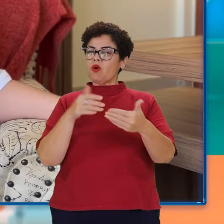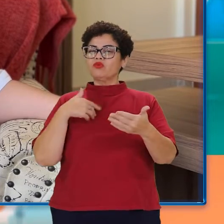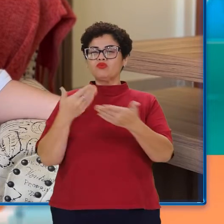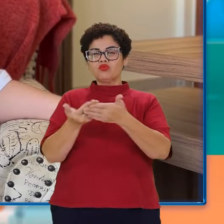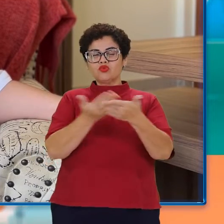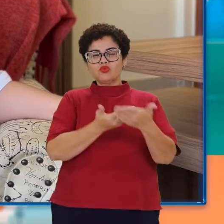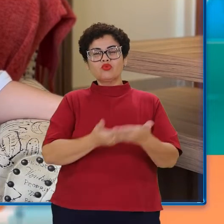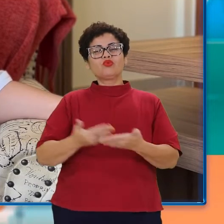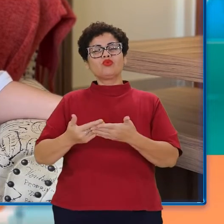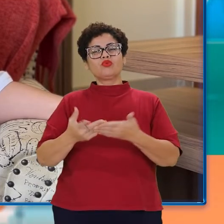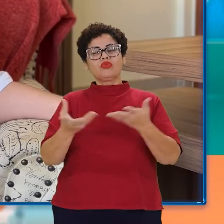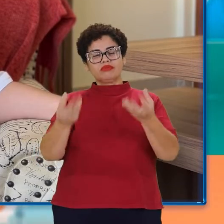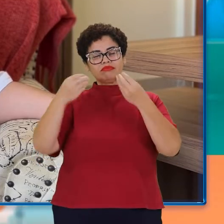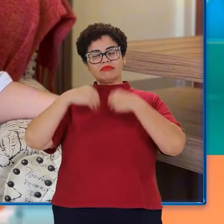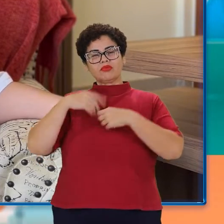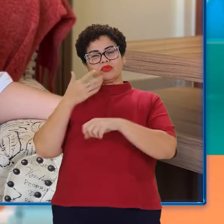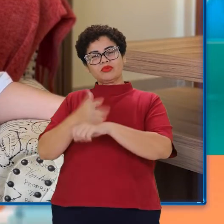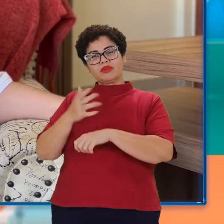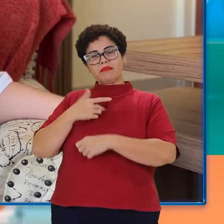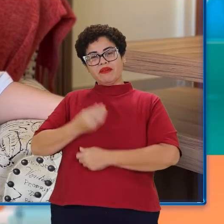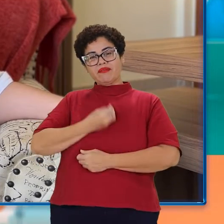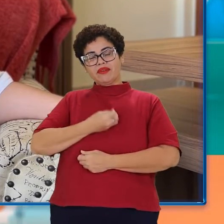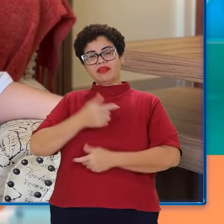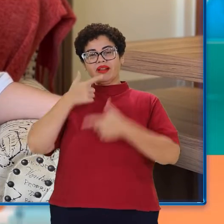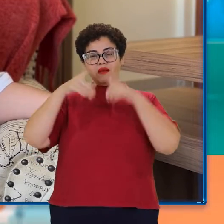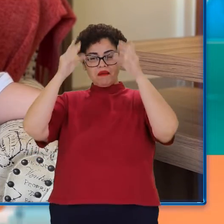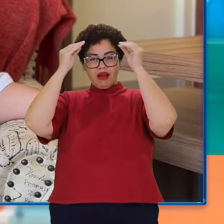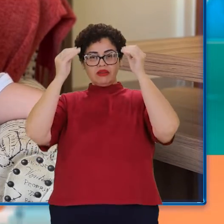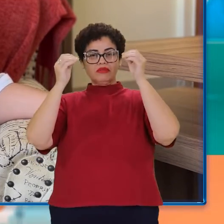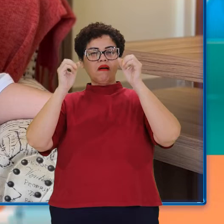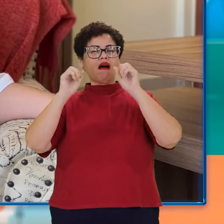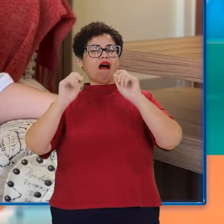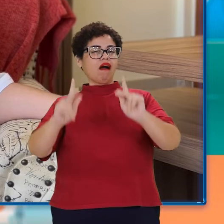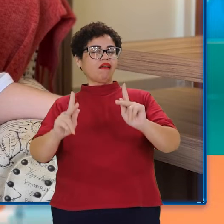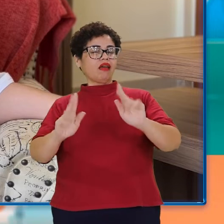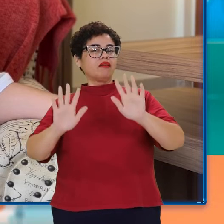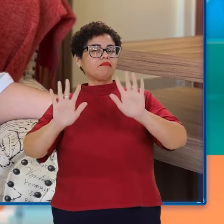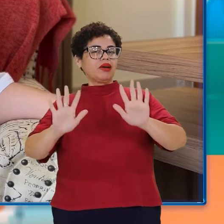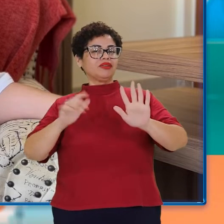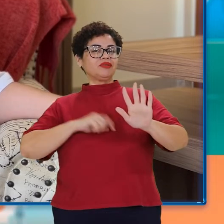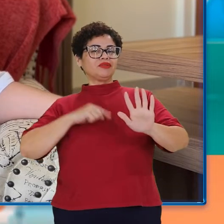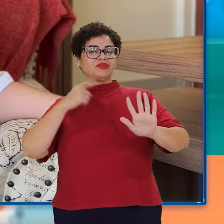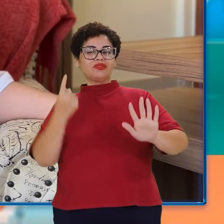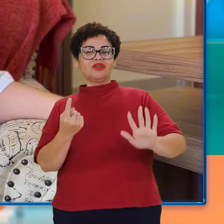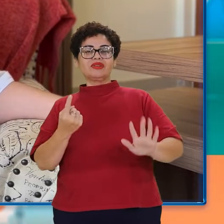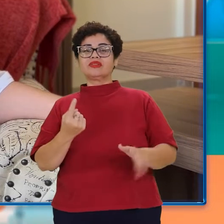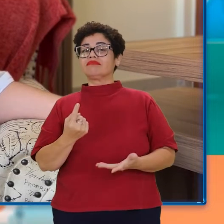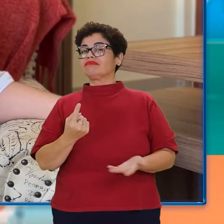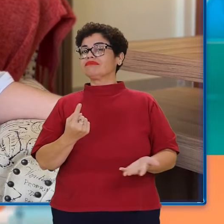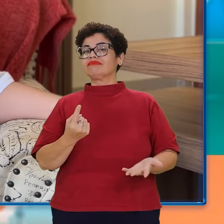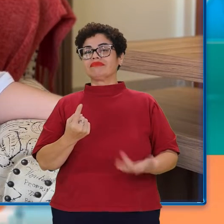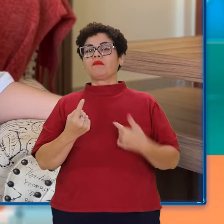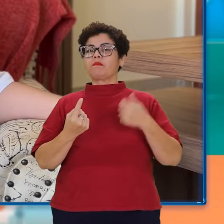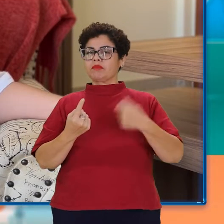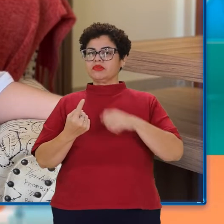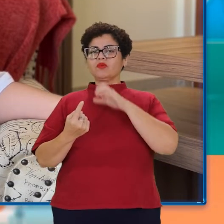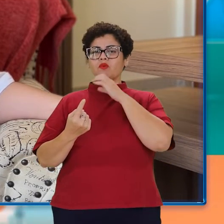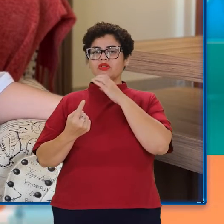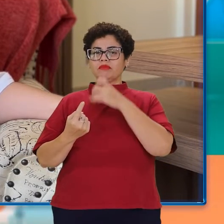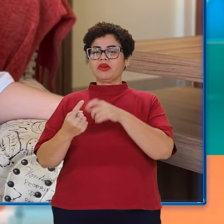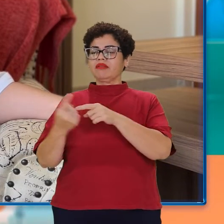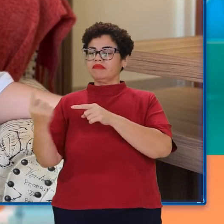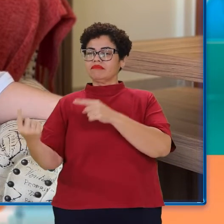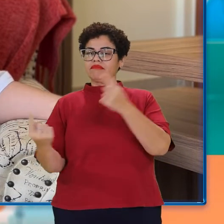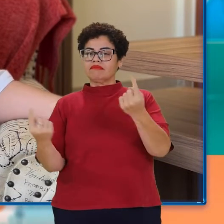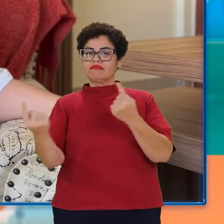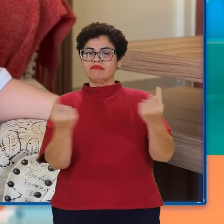eu estudo, né, eu trago isso para minha linguagem, ok, mas eu preciso entender que eu não estou sozinha e que eu vou aplicar